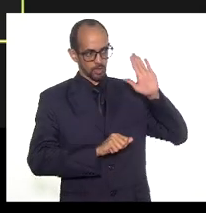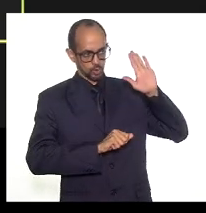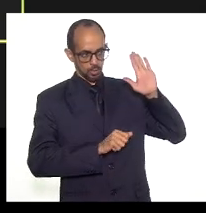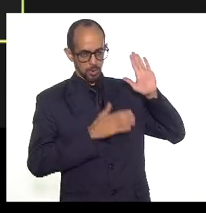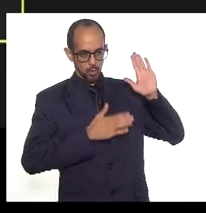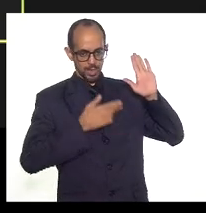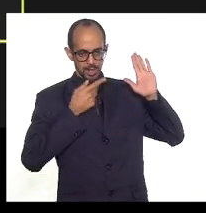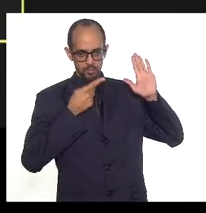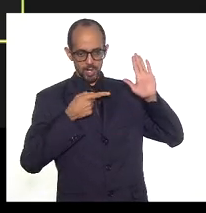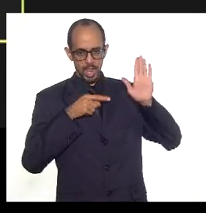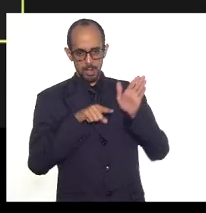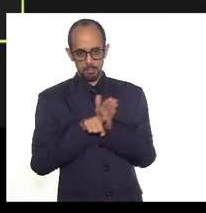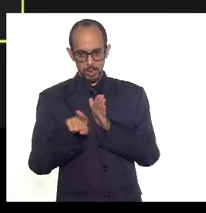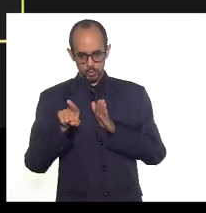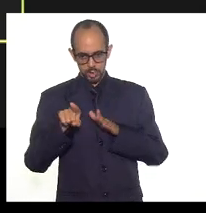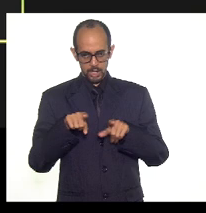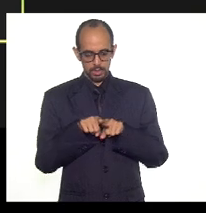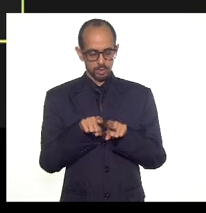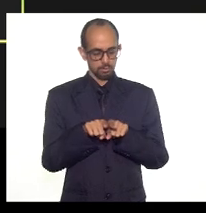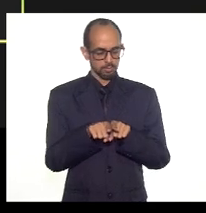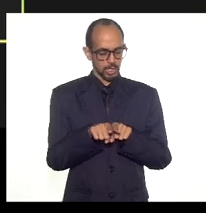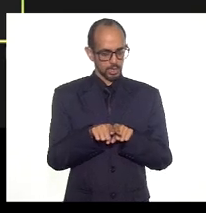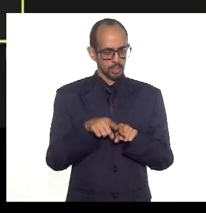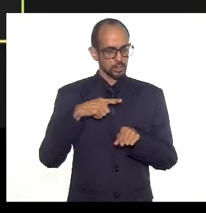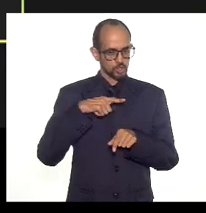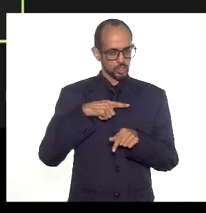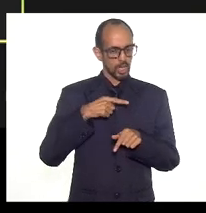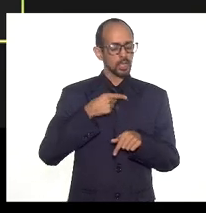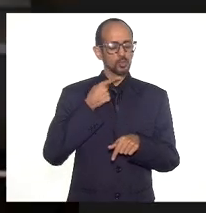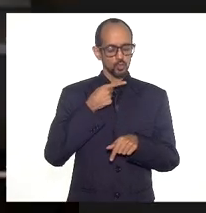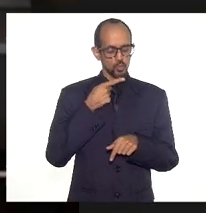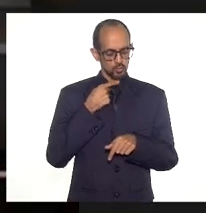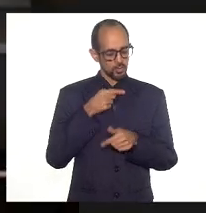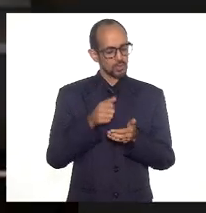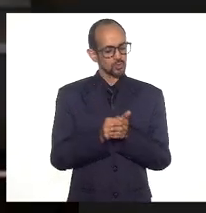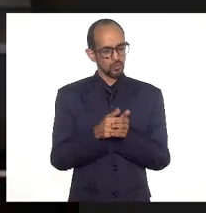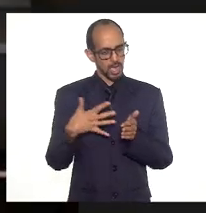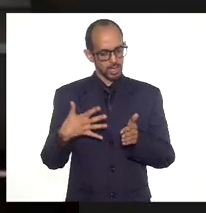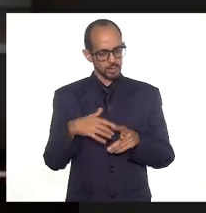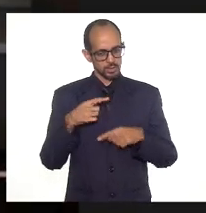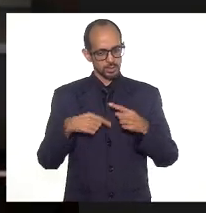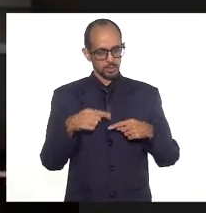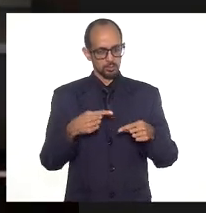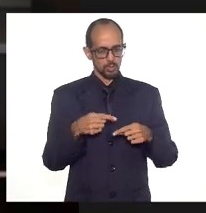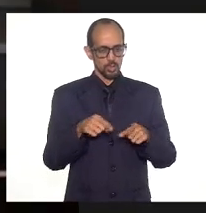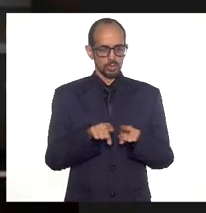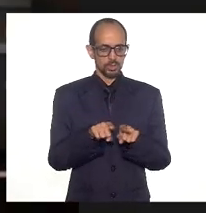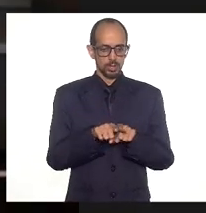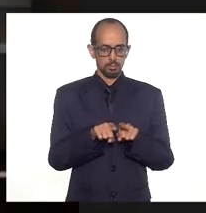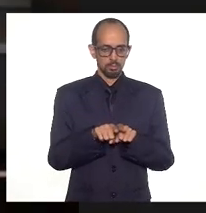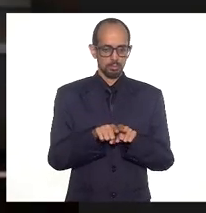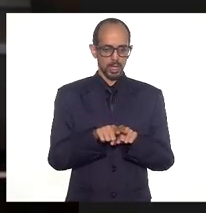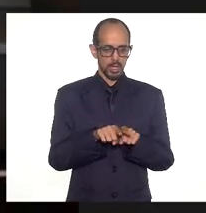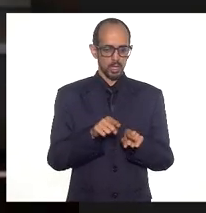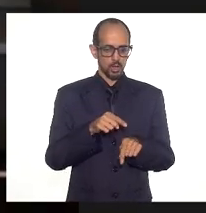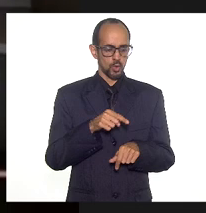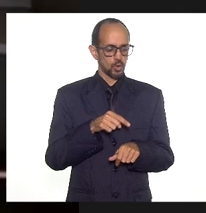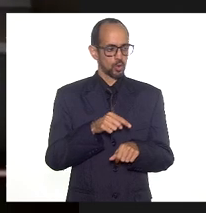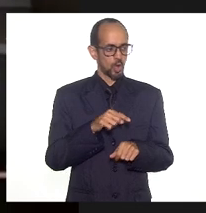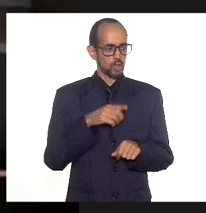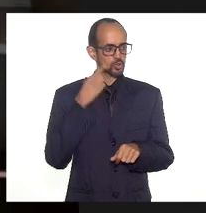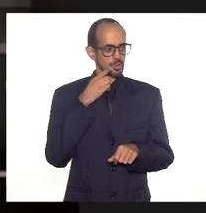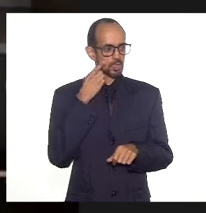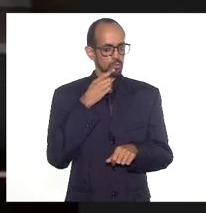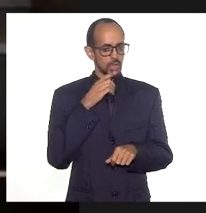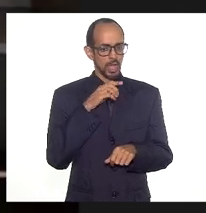são várias perguntas. E aí eu chamo também aí para fazer as suas colocações o nosso querido deputado